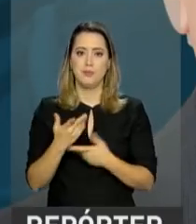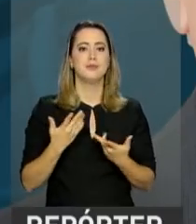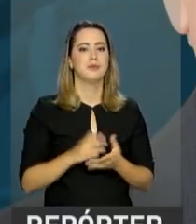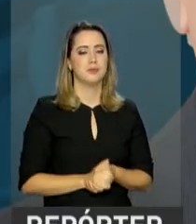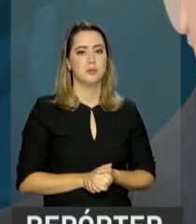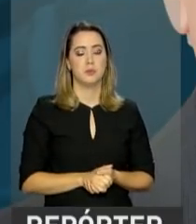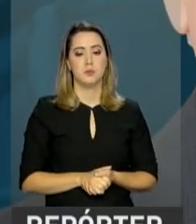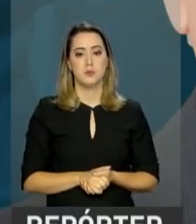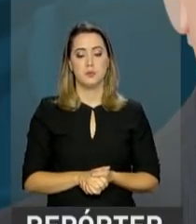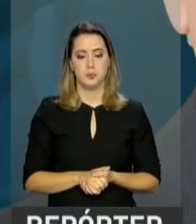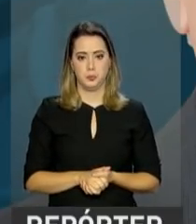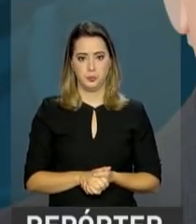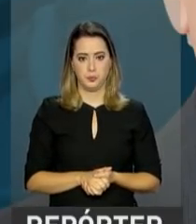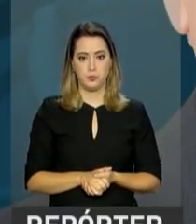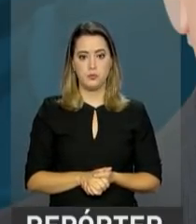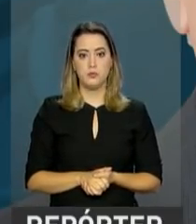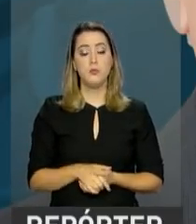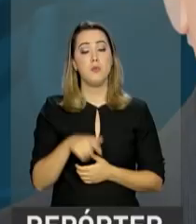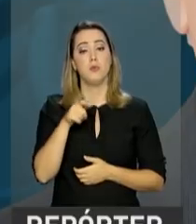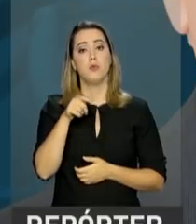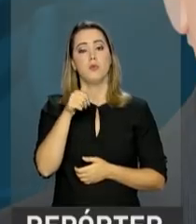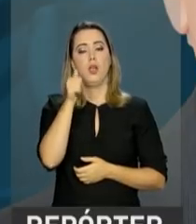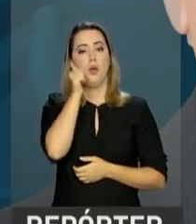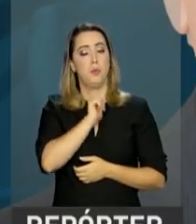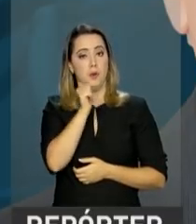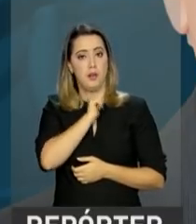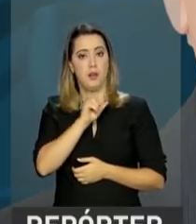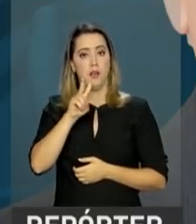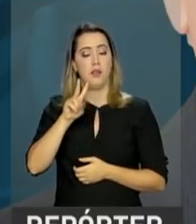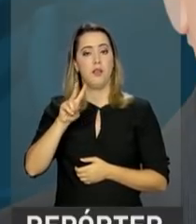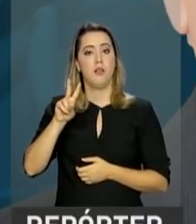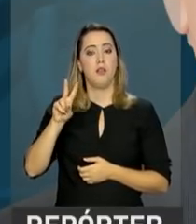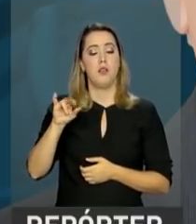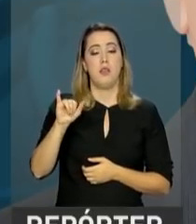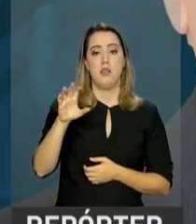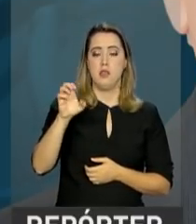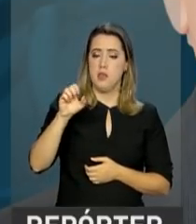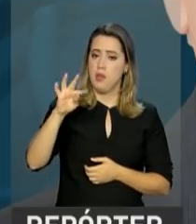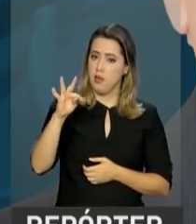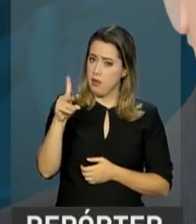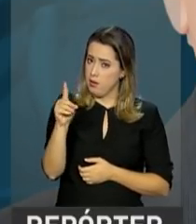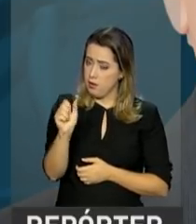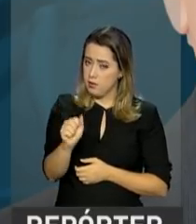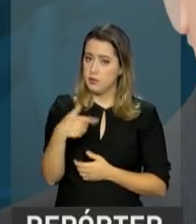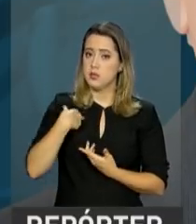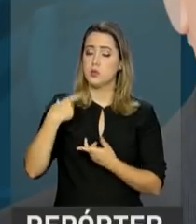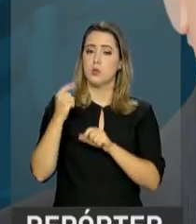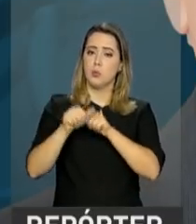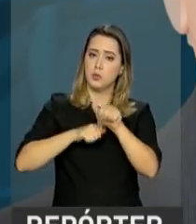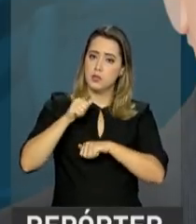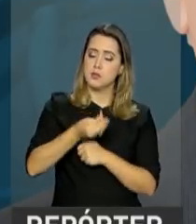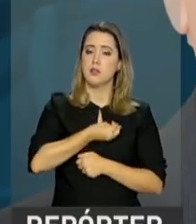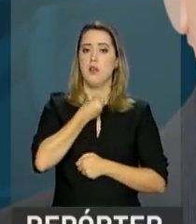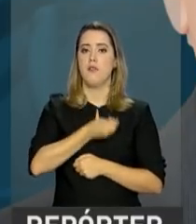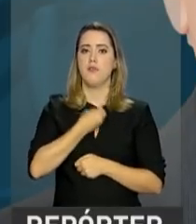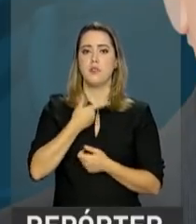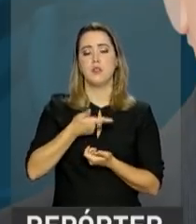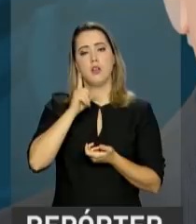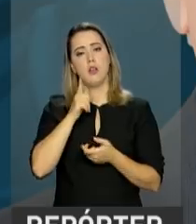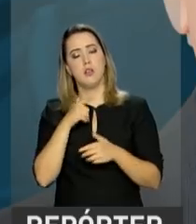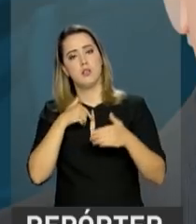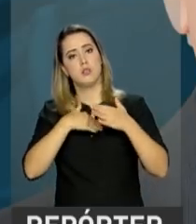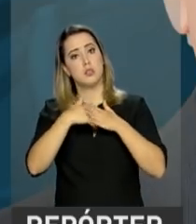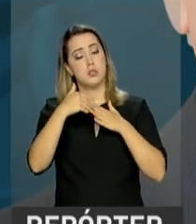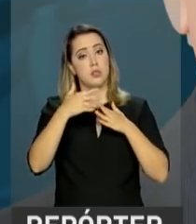lá a carioca e eda souza passou por uma grande mudança na vida profissional três anos atrás deixou de investir